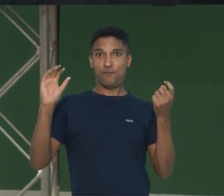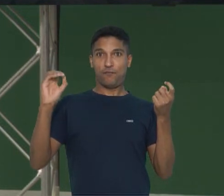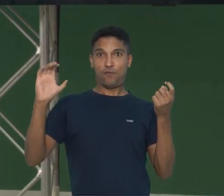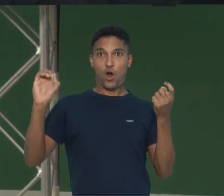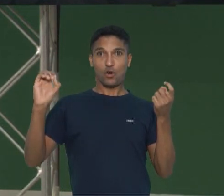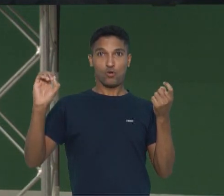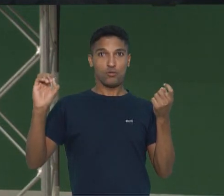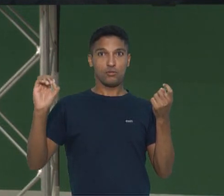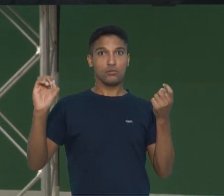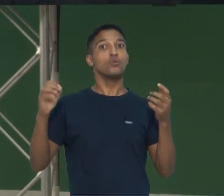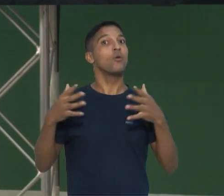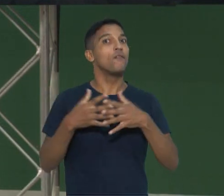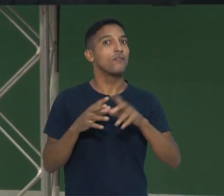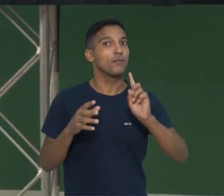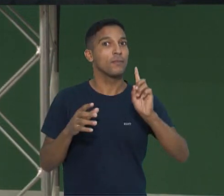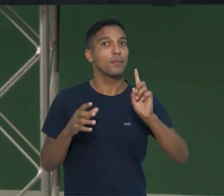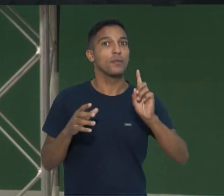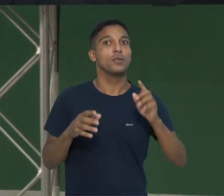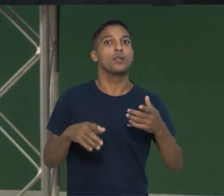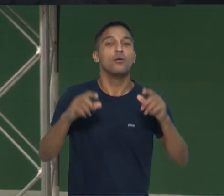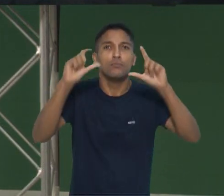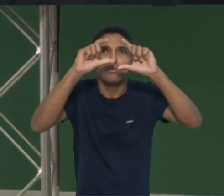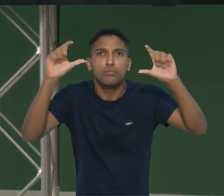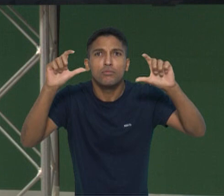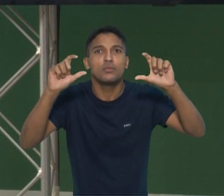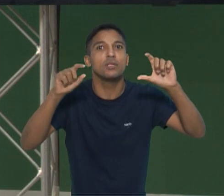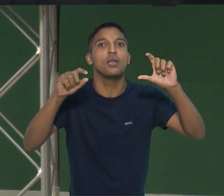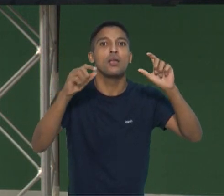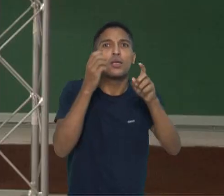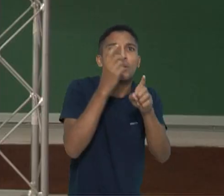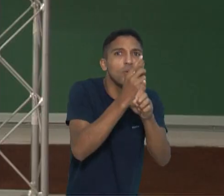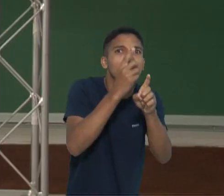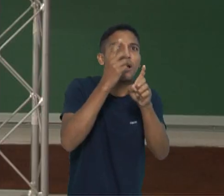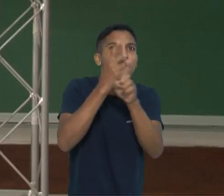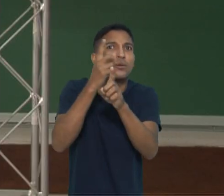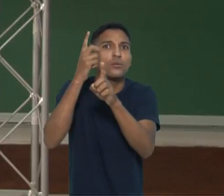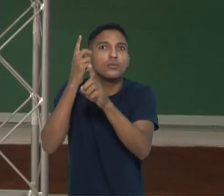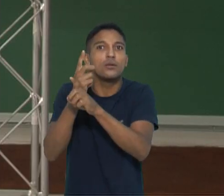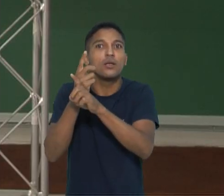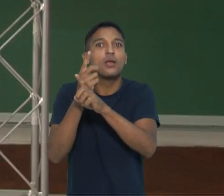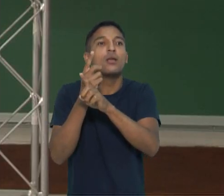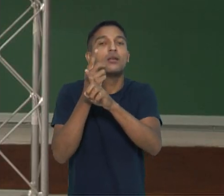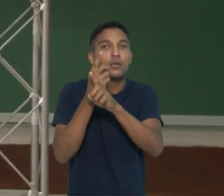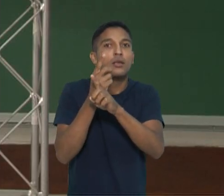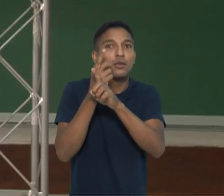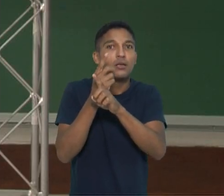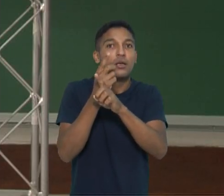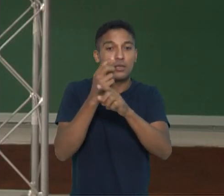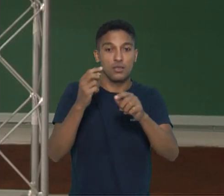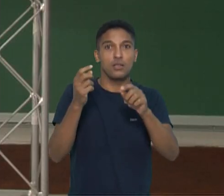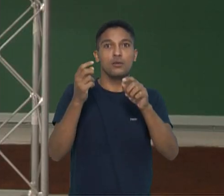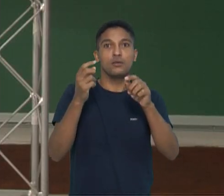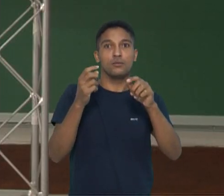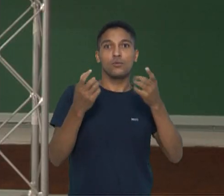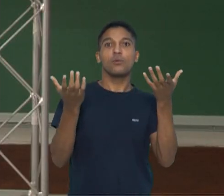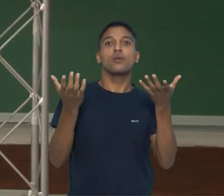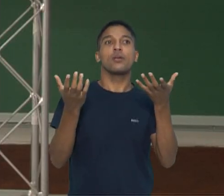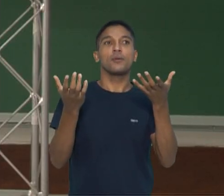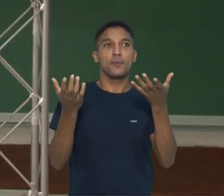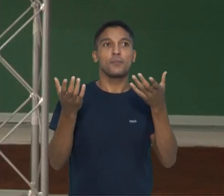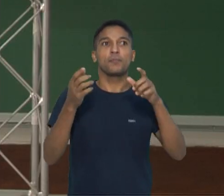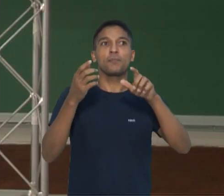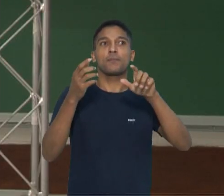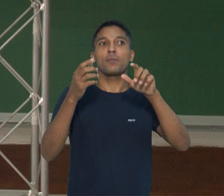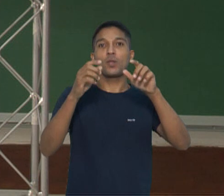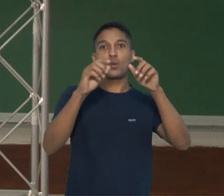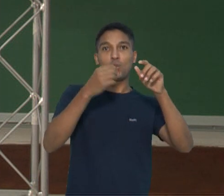passo, identificar os dados do enunciado. Então, um tempinho para vocês identificarem esses dados do enunciado